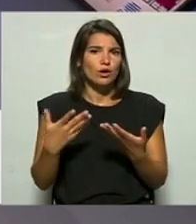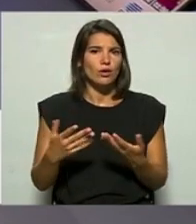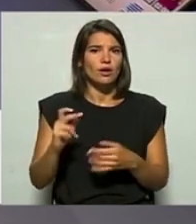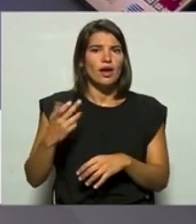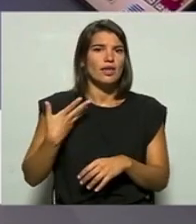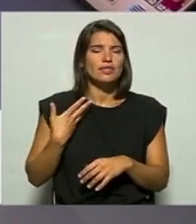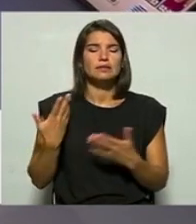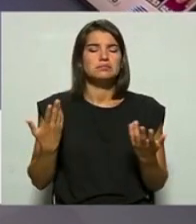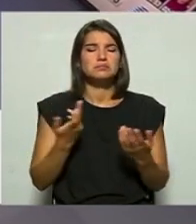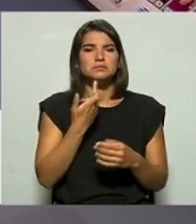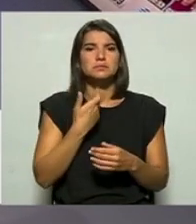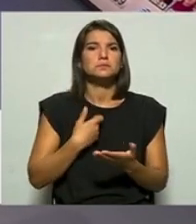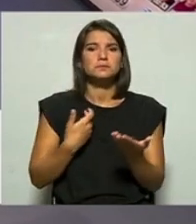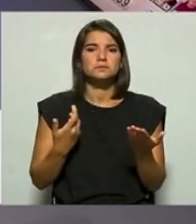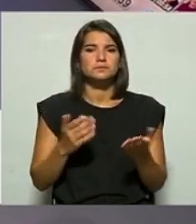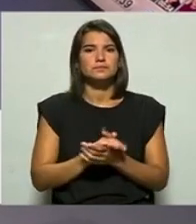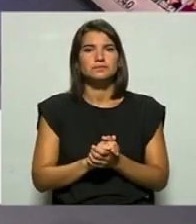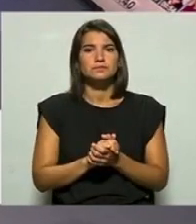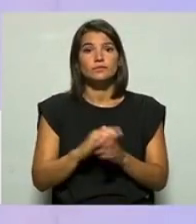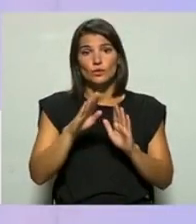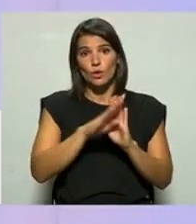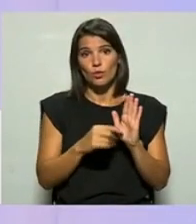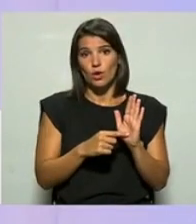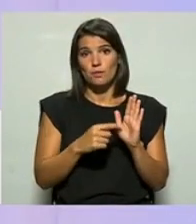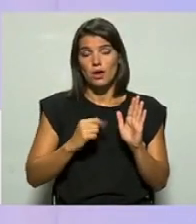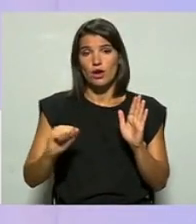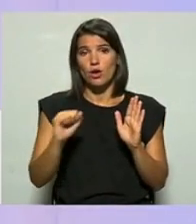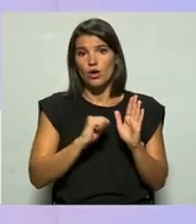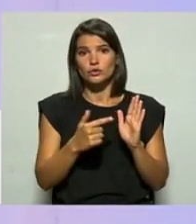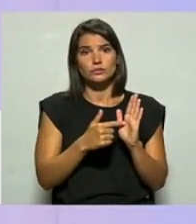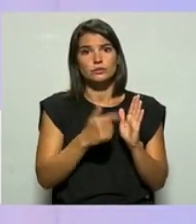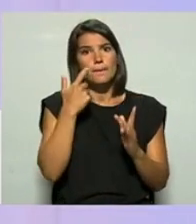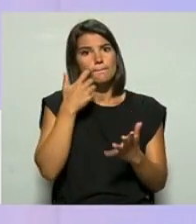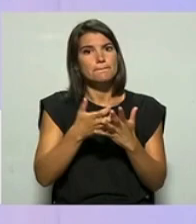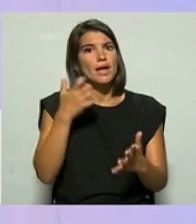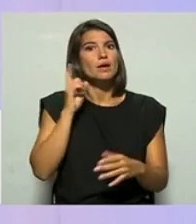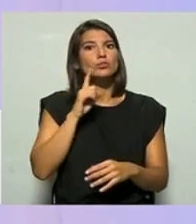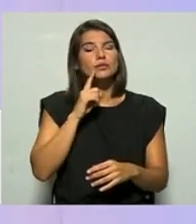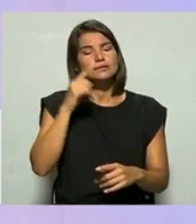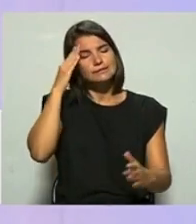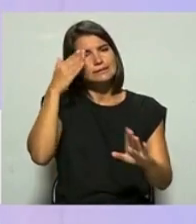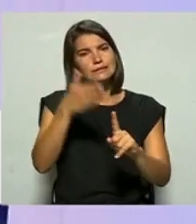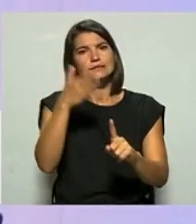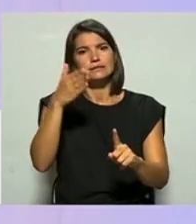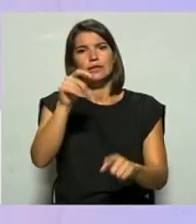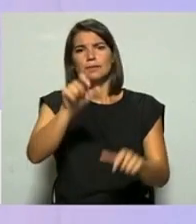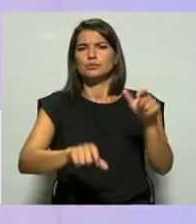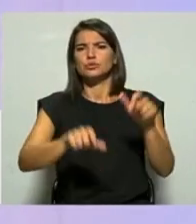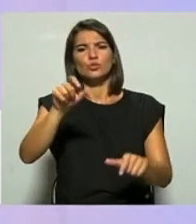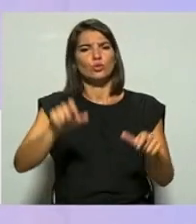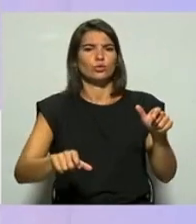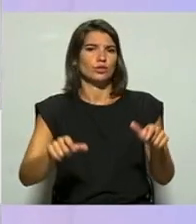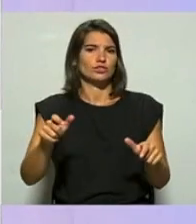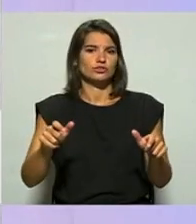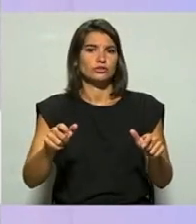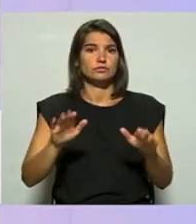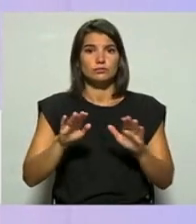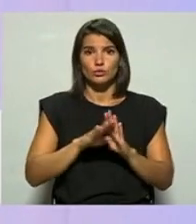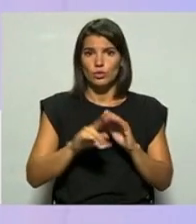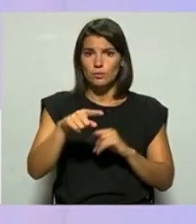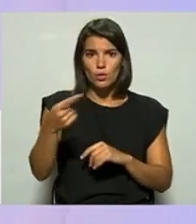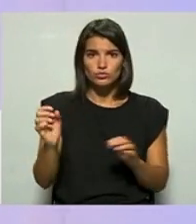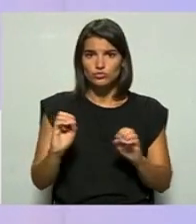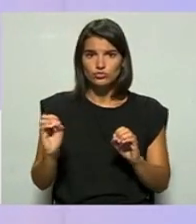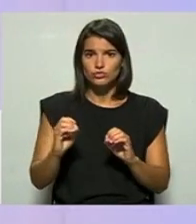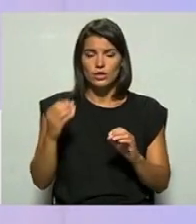a ver o que é que me responde o nosso poderá ter falado contigo antes não importantes que o foco nas pessoas eu falo com as pessoas que estamos não terem